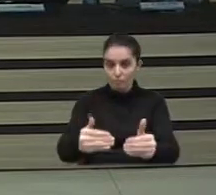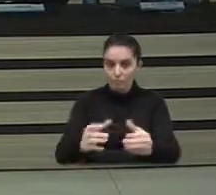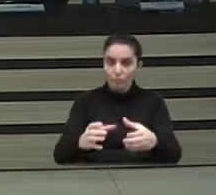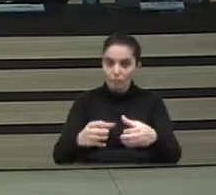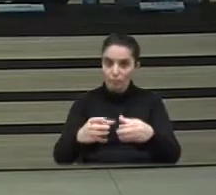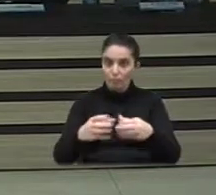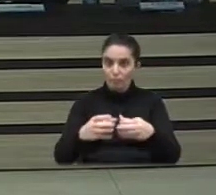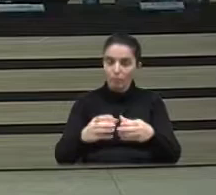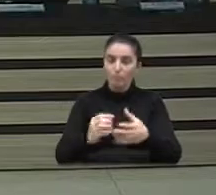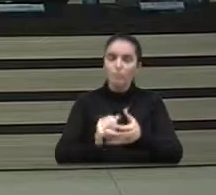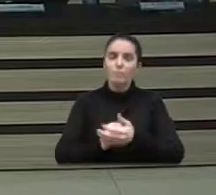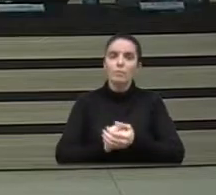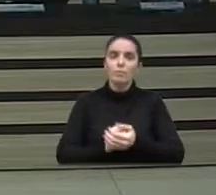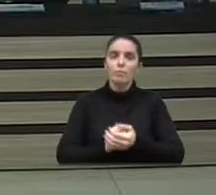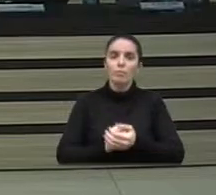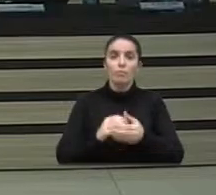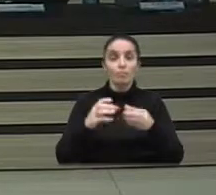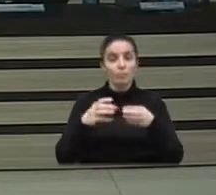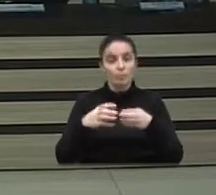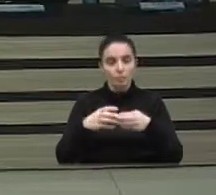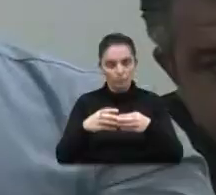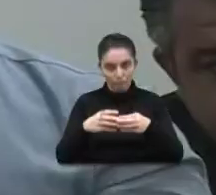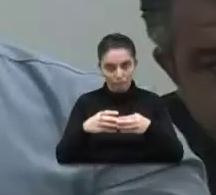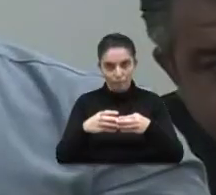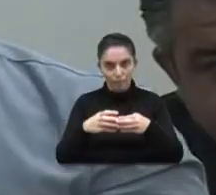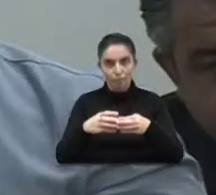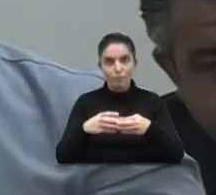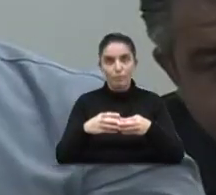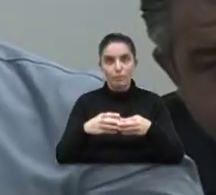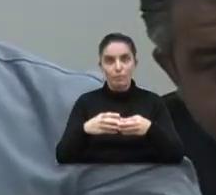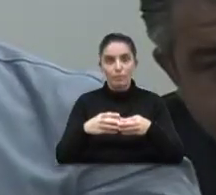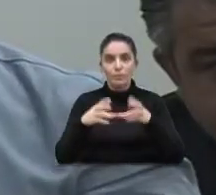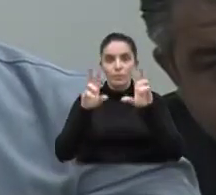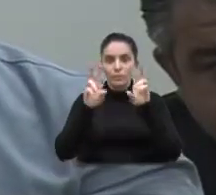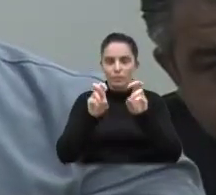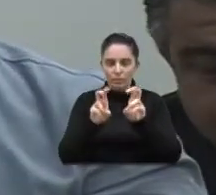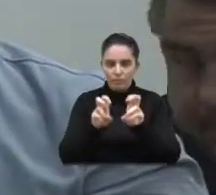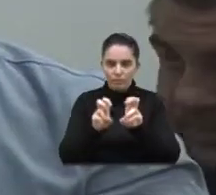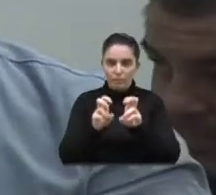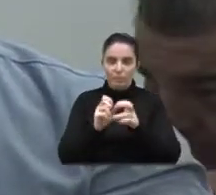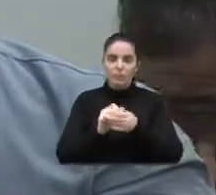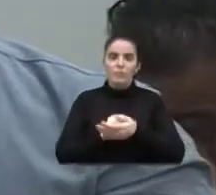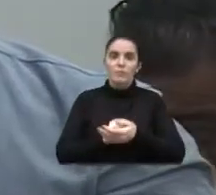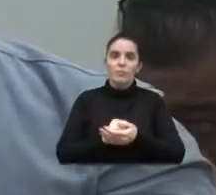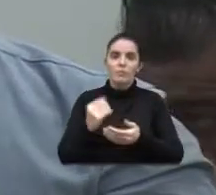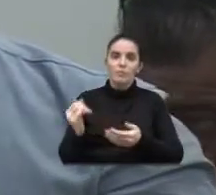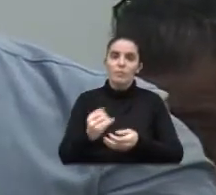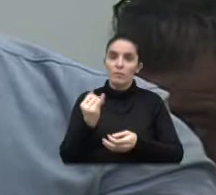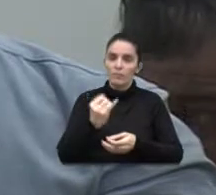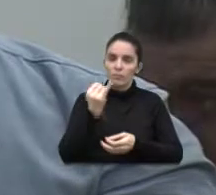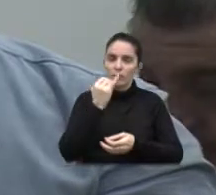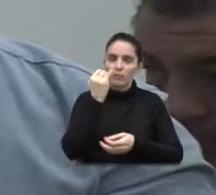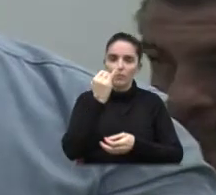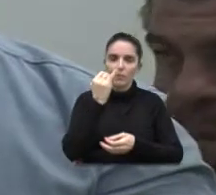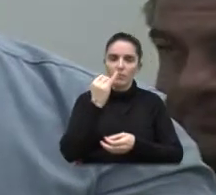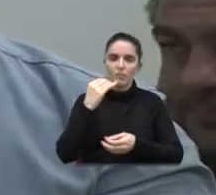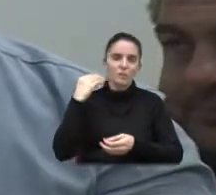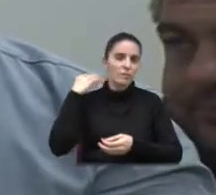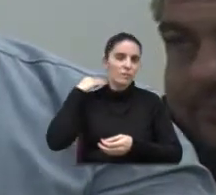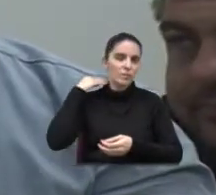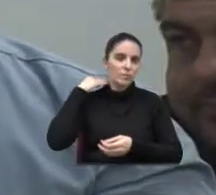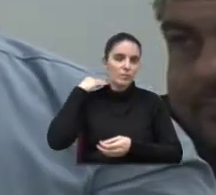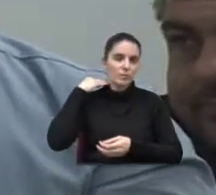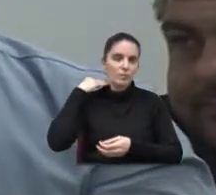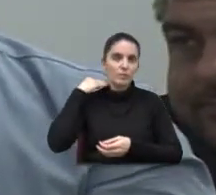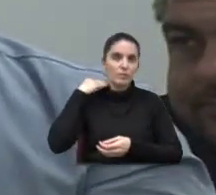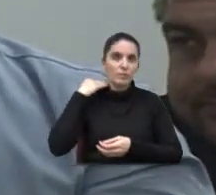parlamentar, aliás, essa comissão de assuntos relevantes, para fazer com que as agências